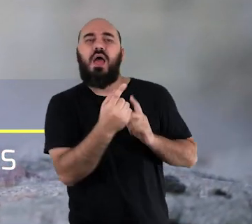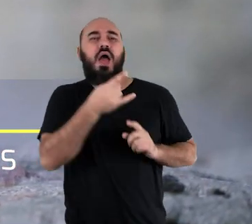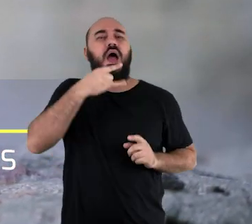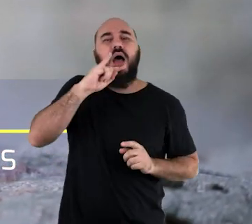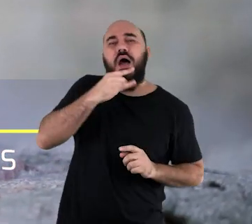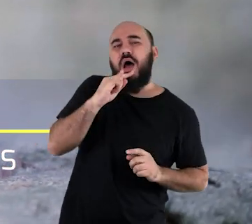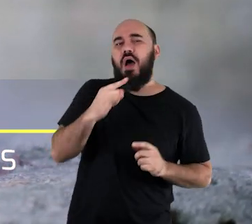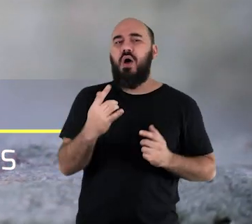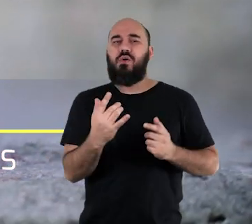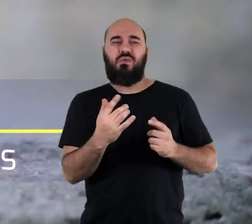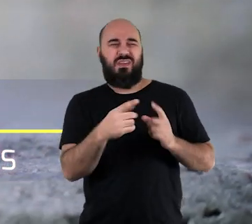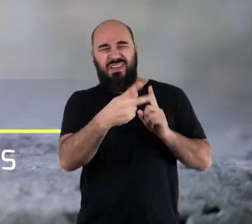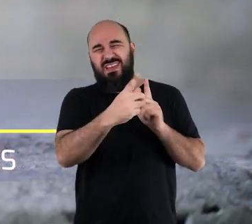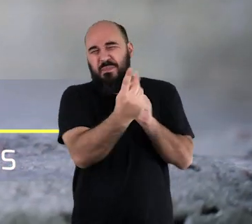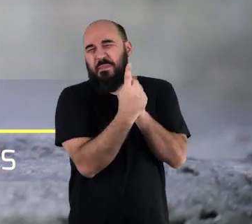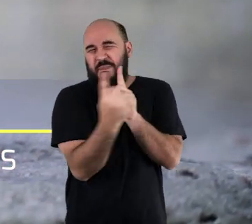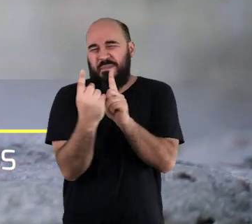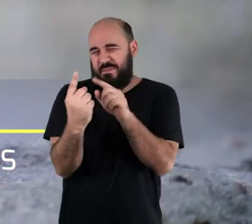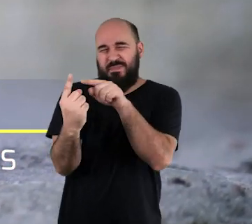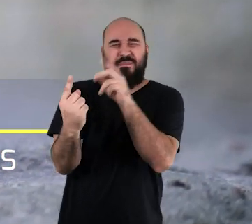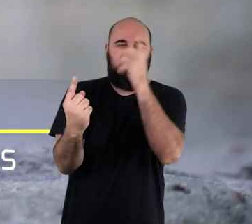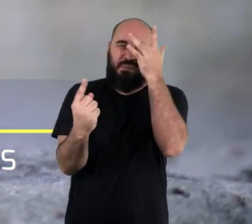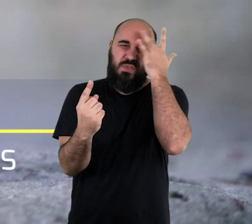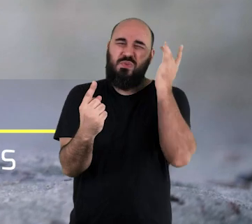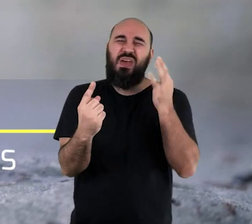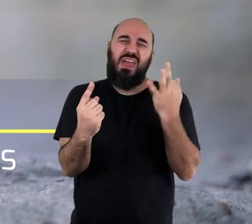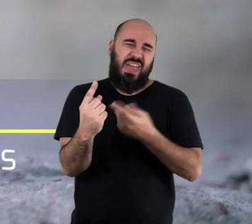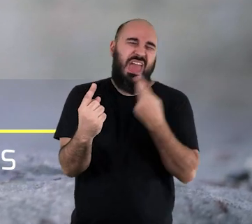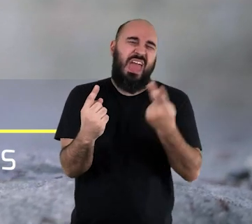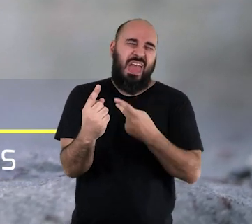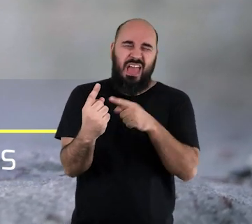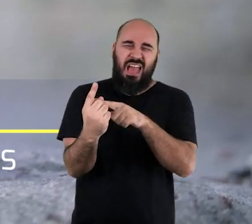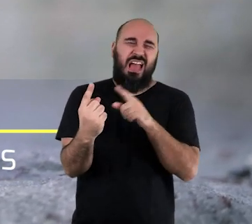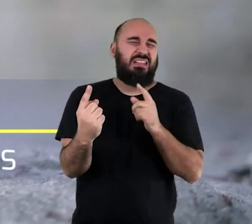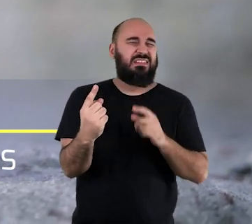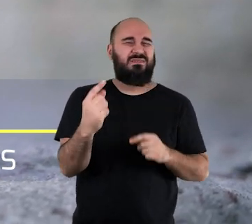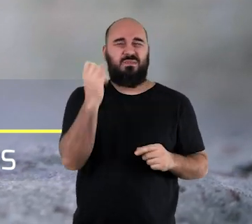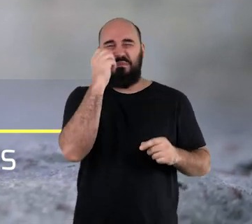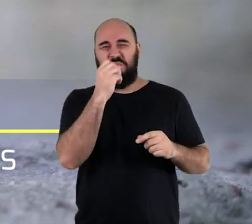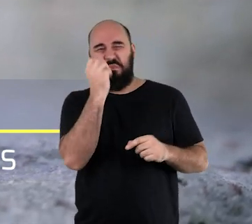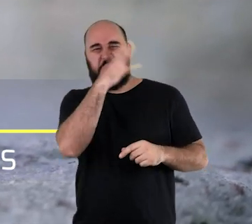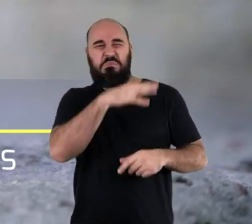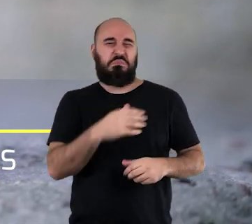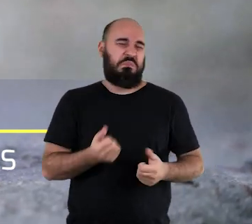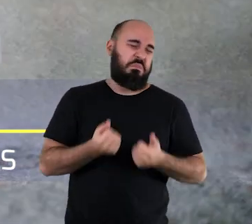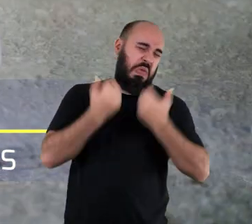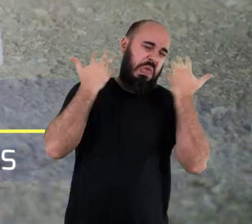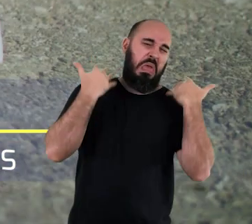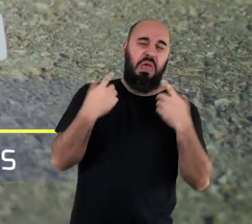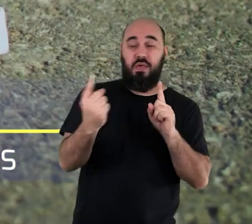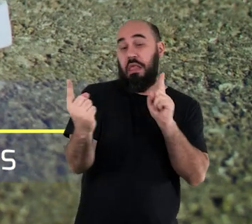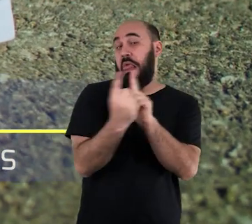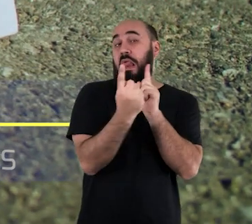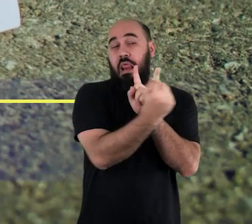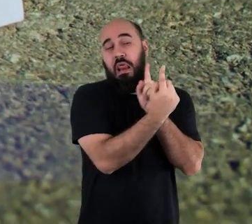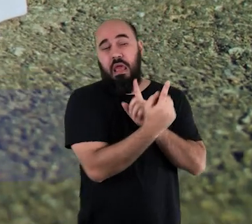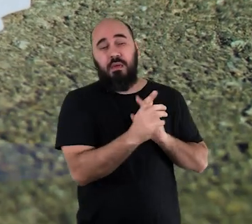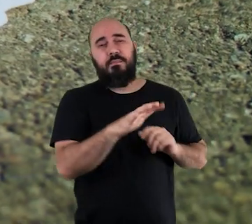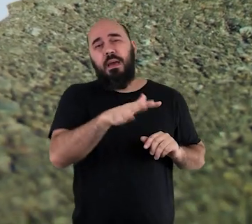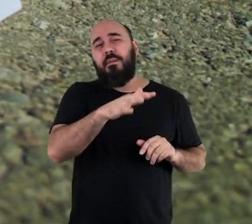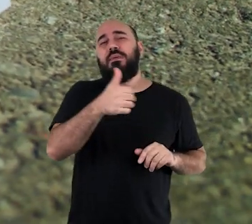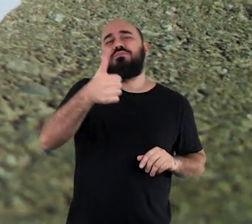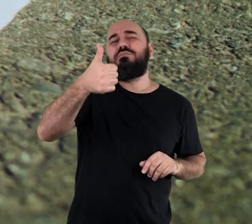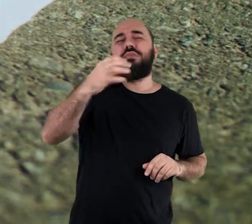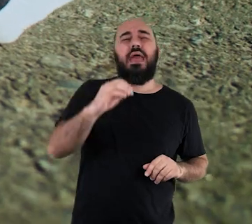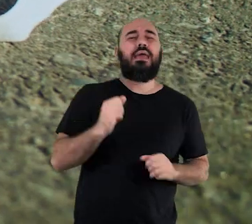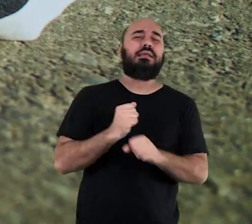alcoolismo, cheguei a fumar também. E isso foi por quase 10 anos, até que chegou no